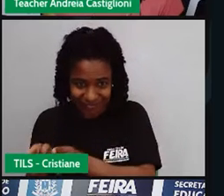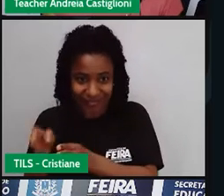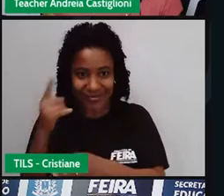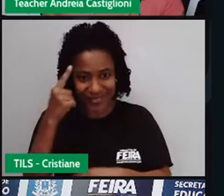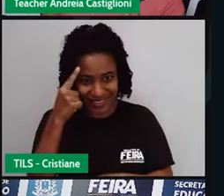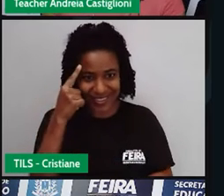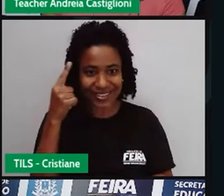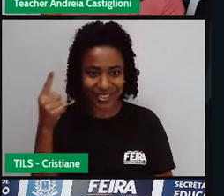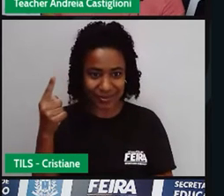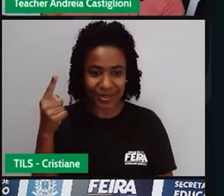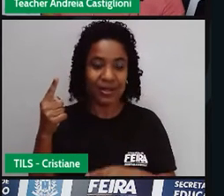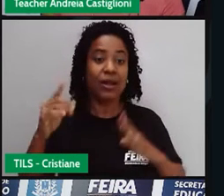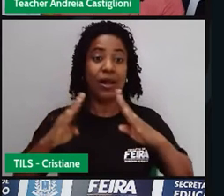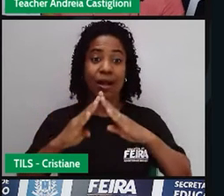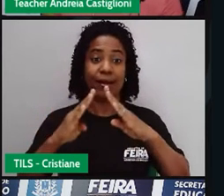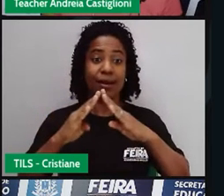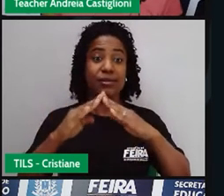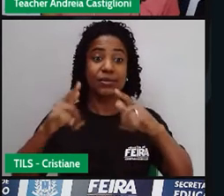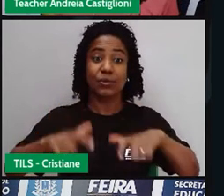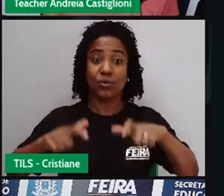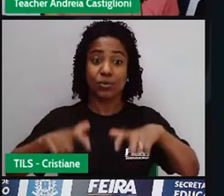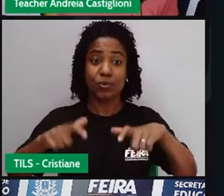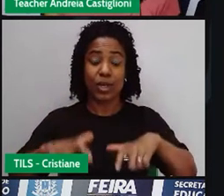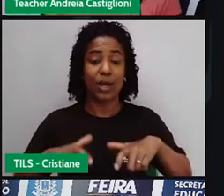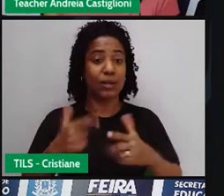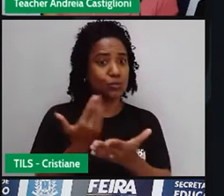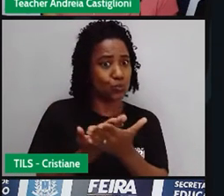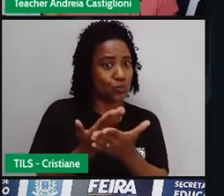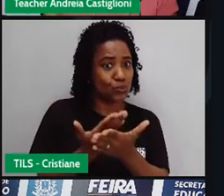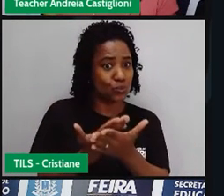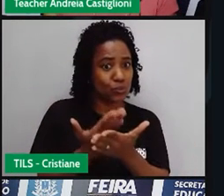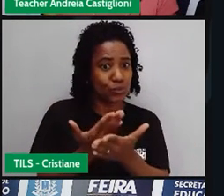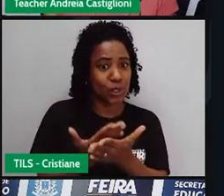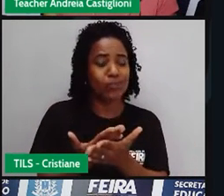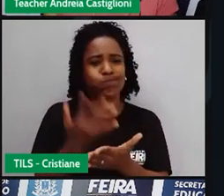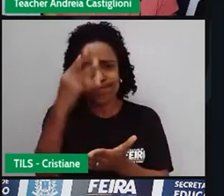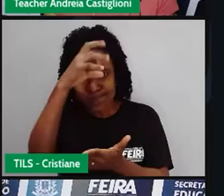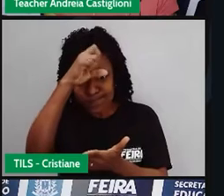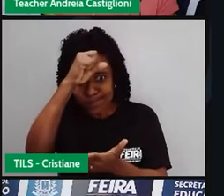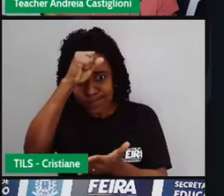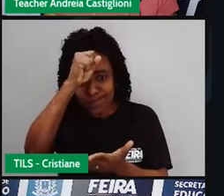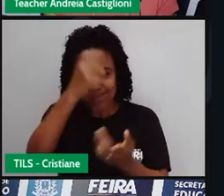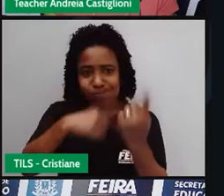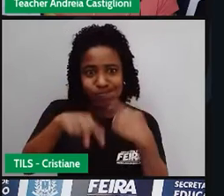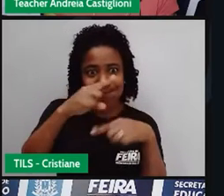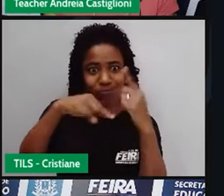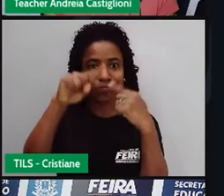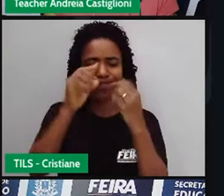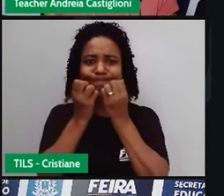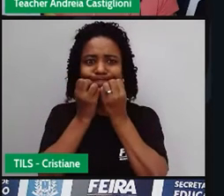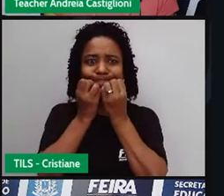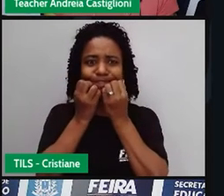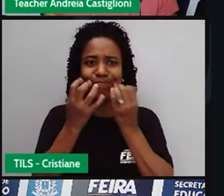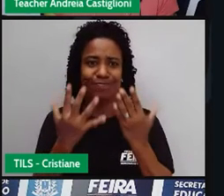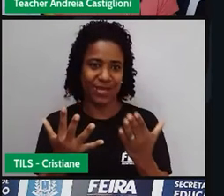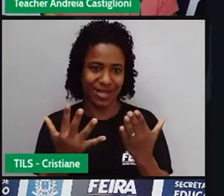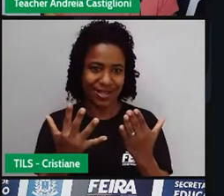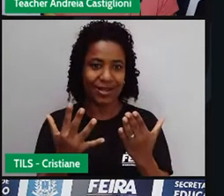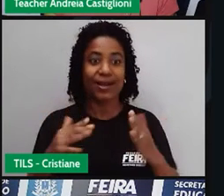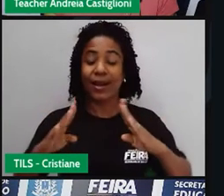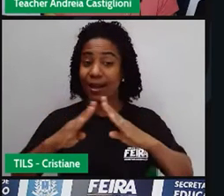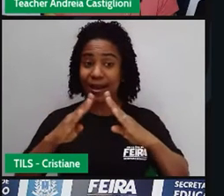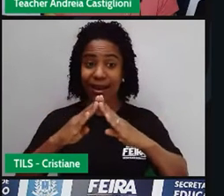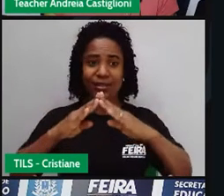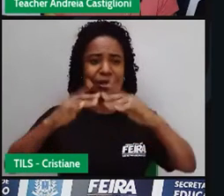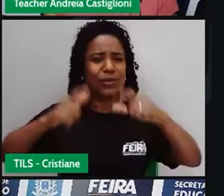e para que nós ambiente de aprendizagem fique saudável e produtivo e quando meu carro